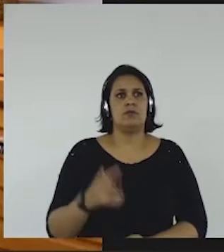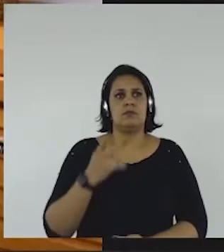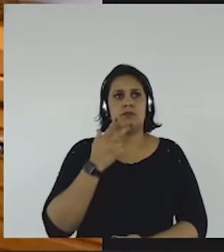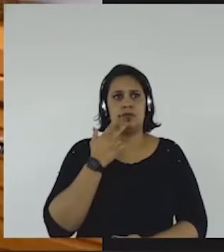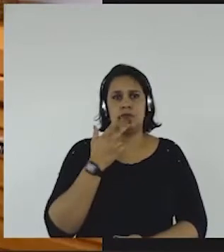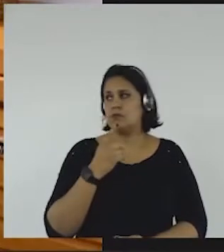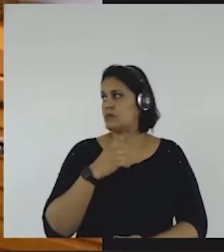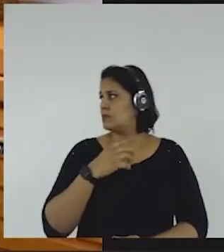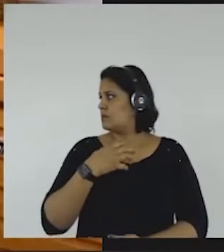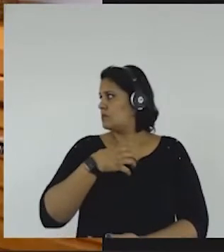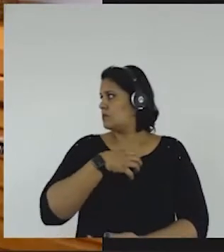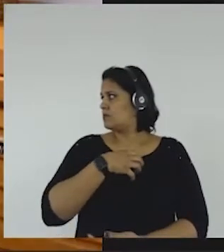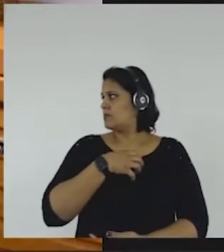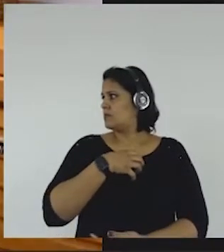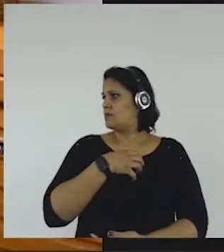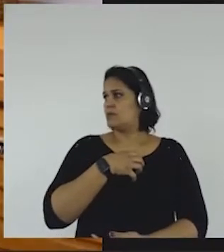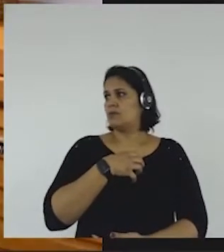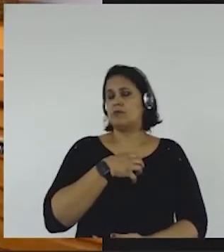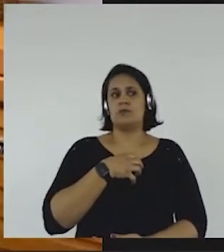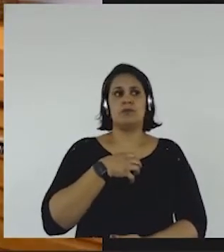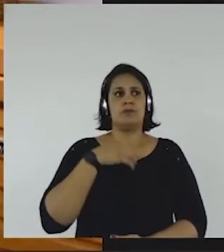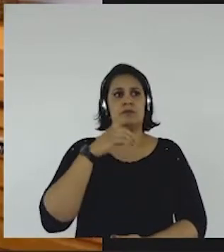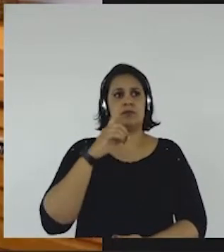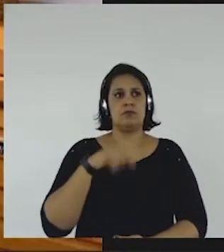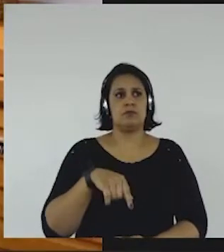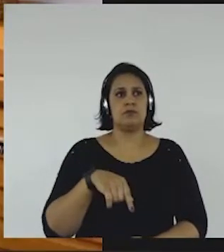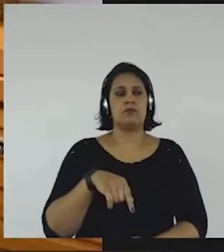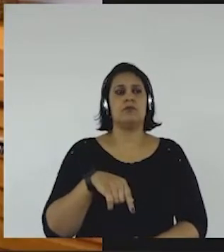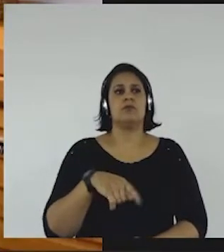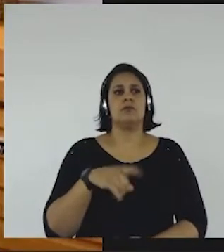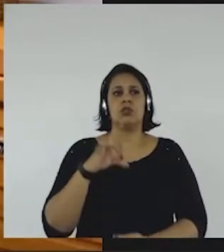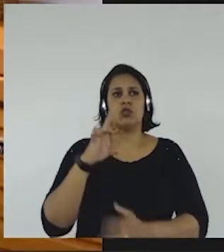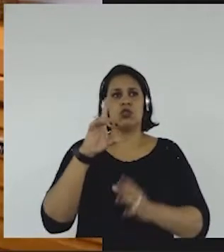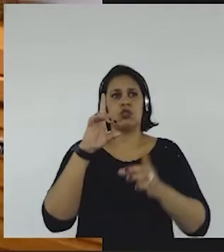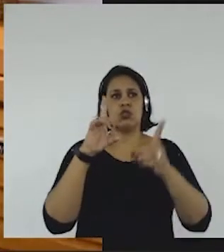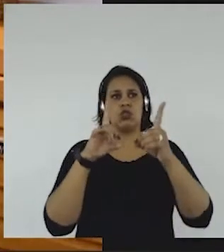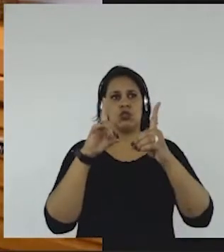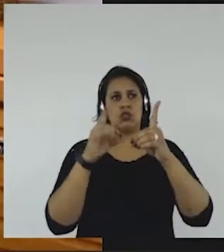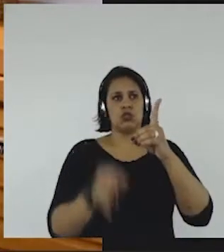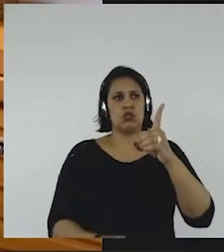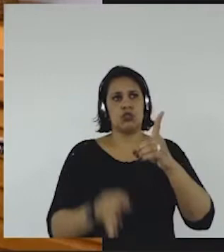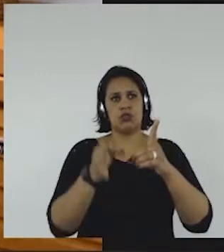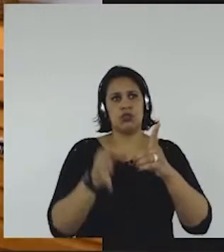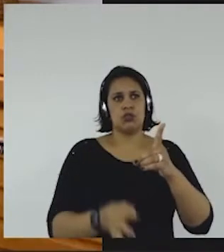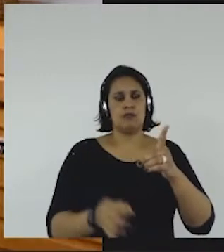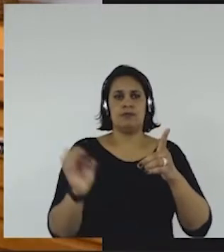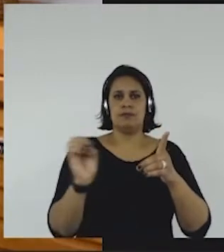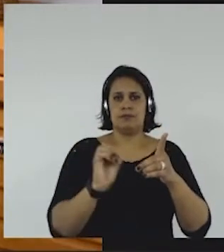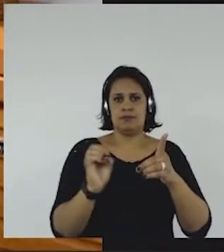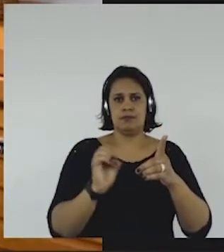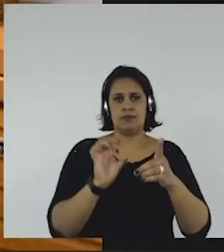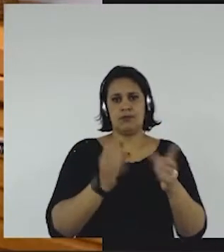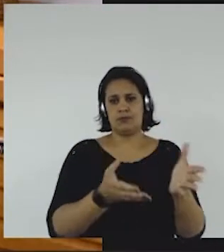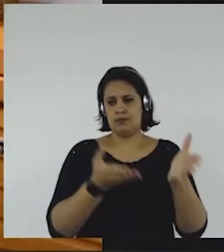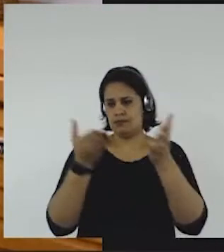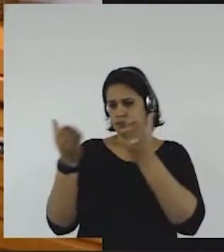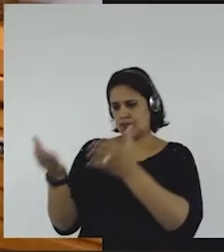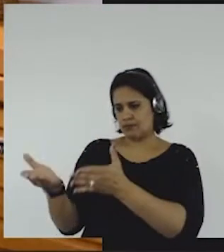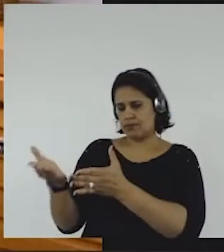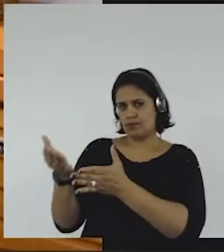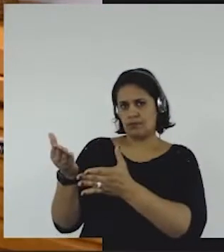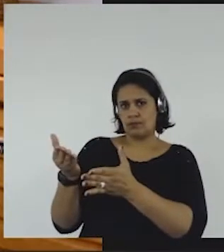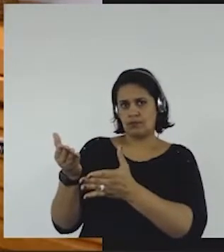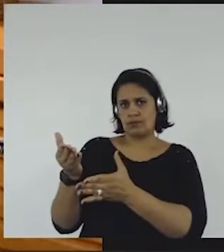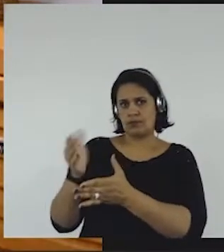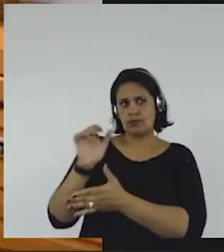professor do que propriamente magistrado, não é, desembargador? Eu queria passar a palavra para o desembargador federal André